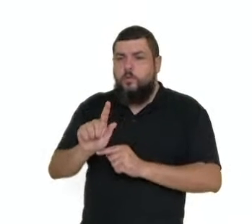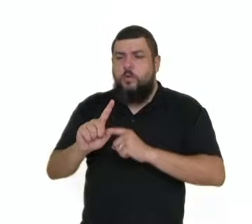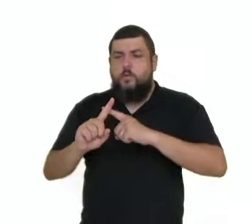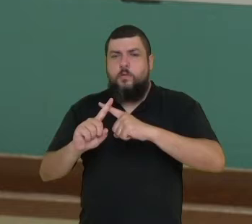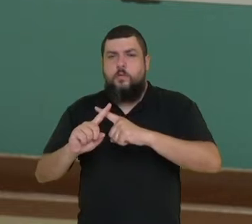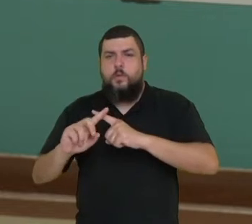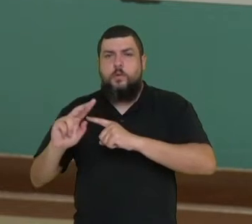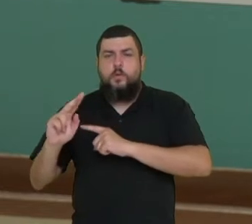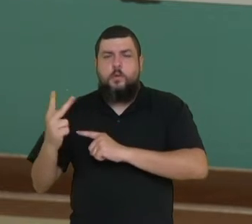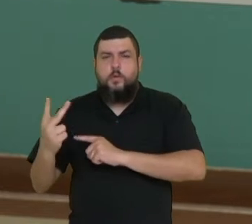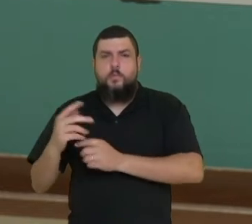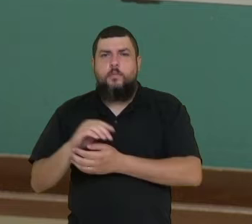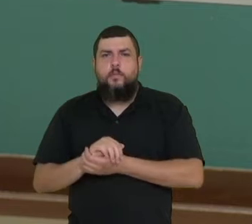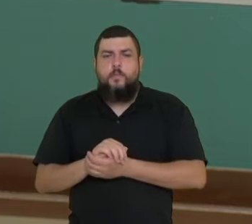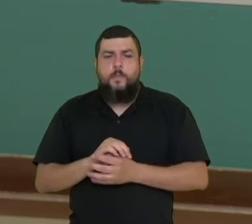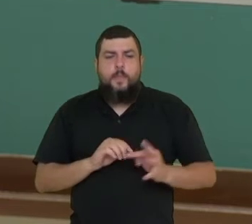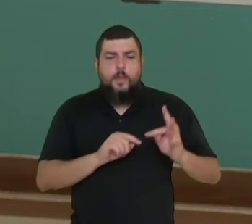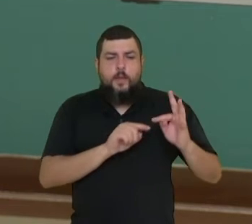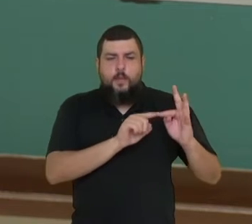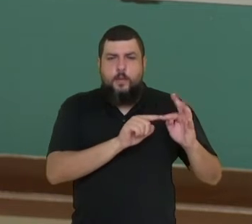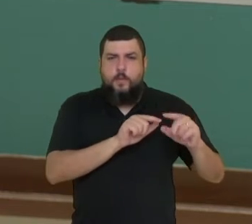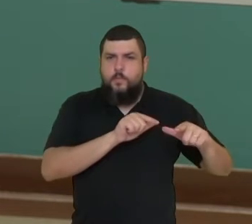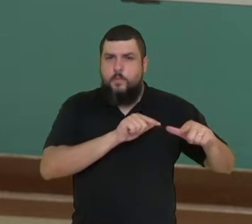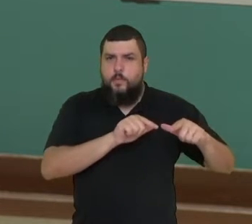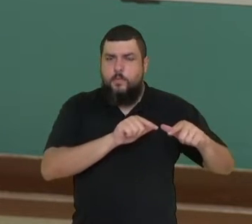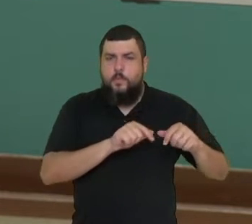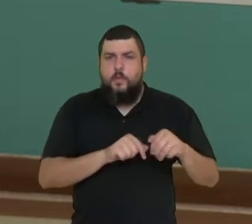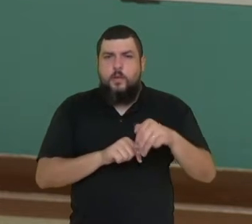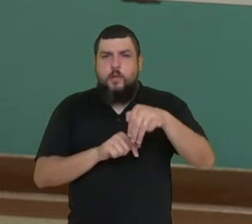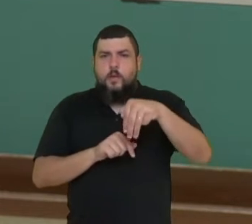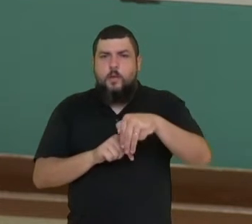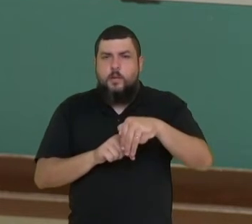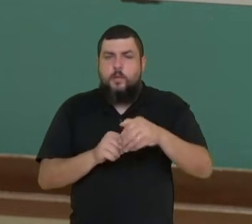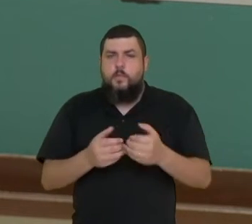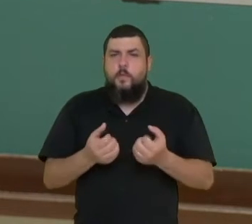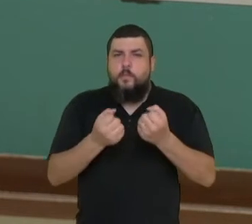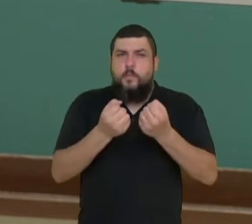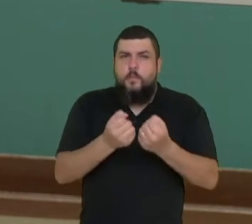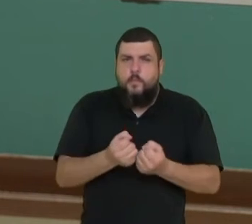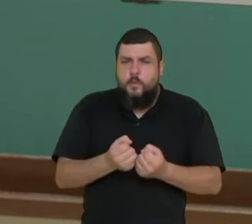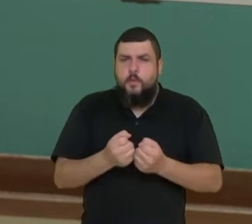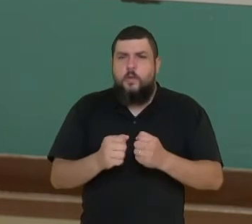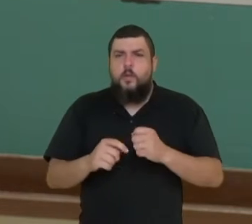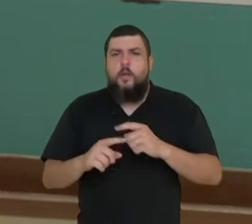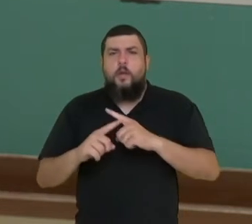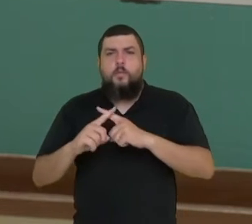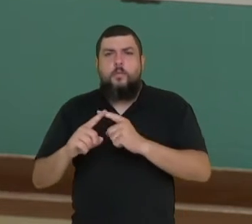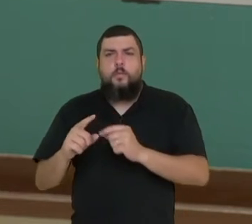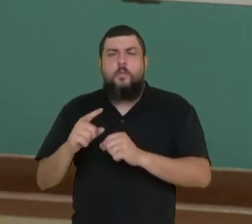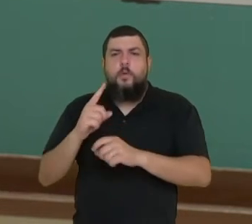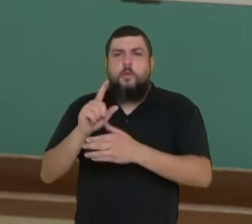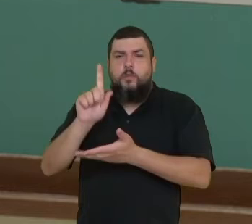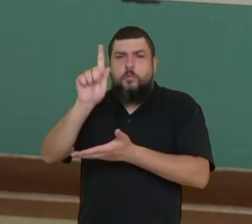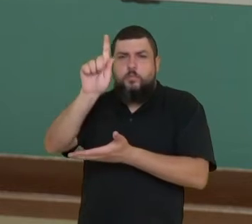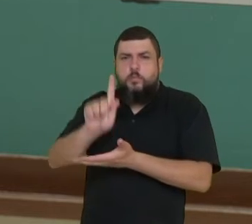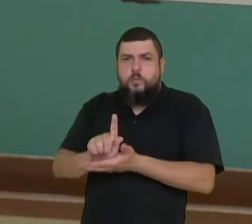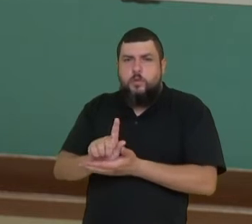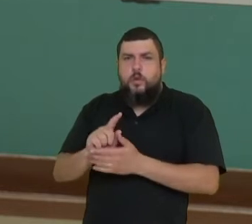seja, trabalho é igual a massa vezes a gravidade vezes a altura que a gente se encontra.